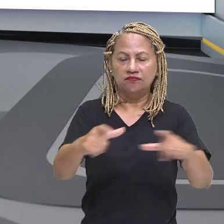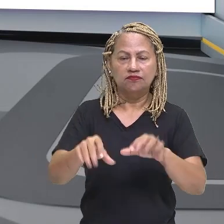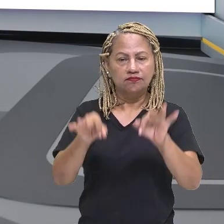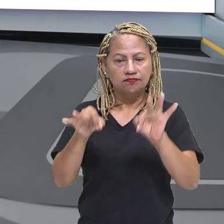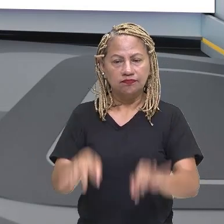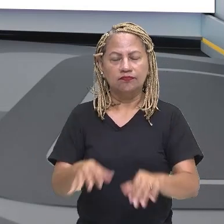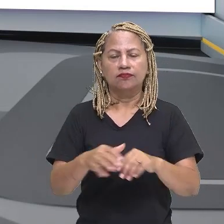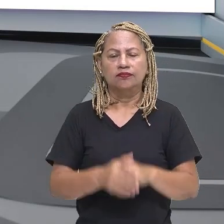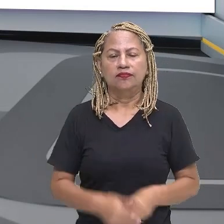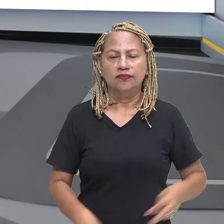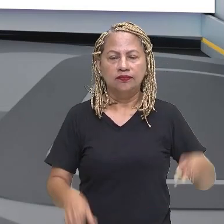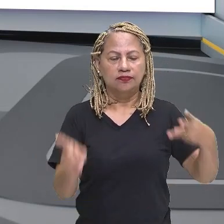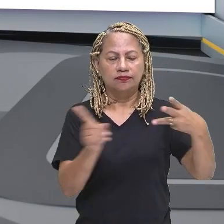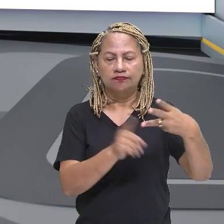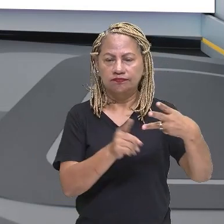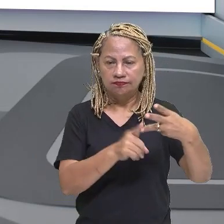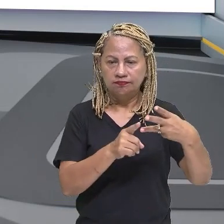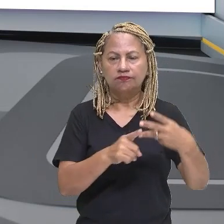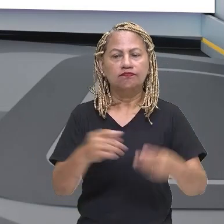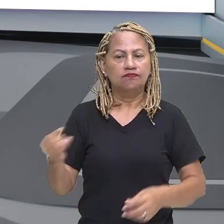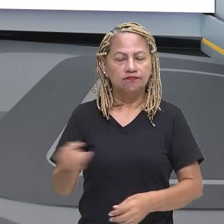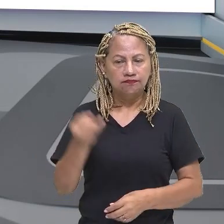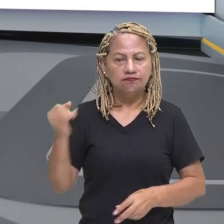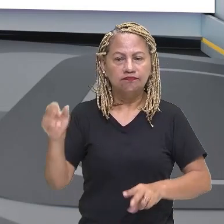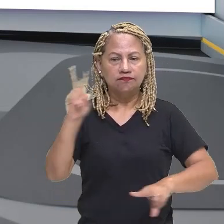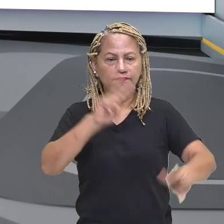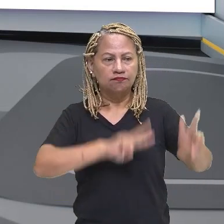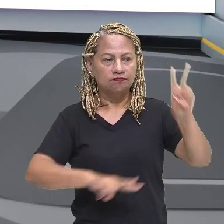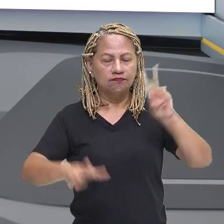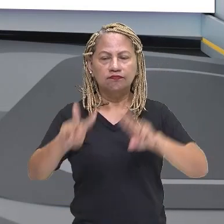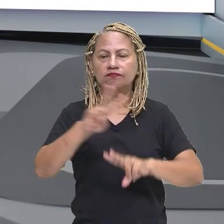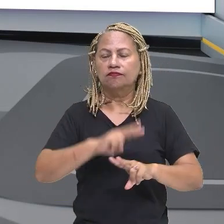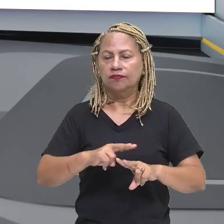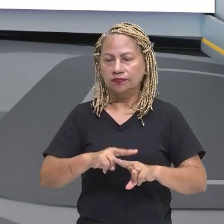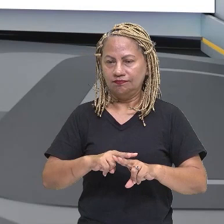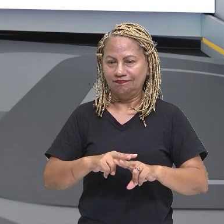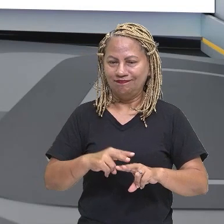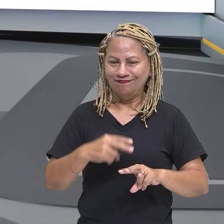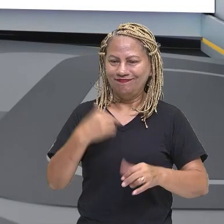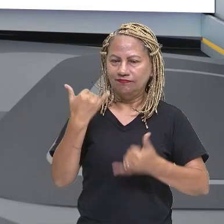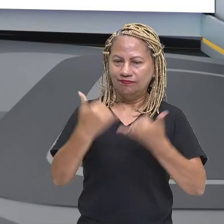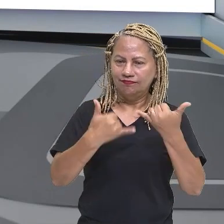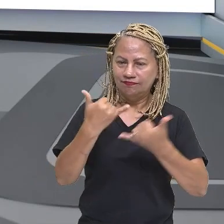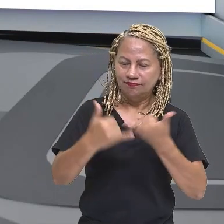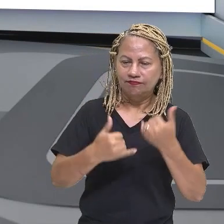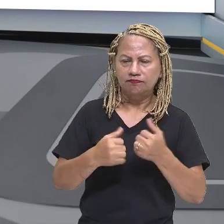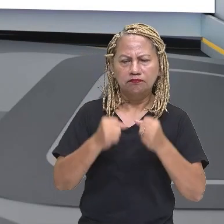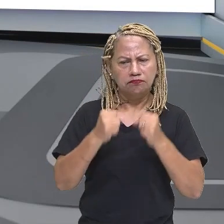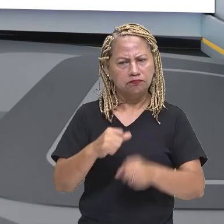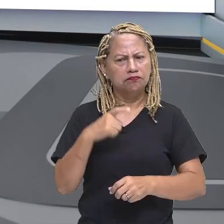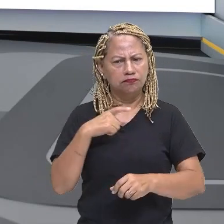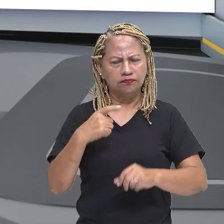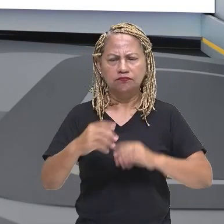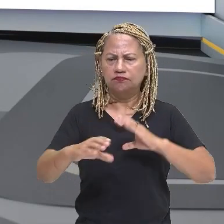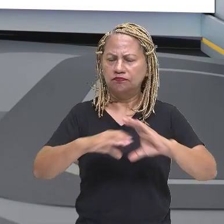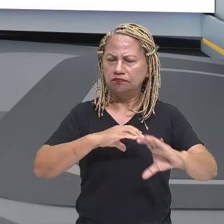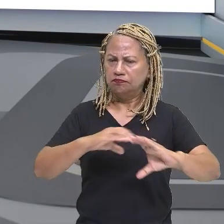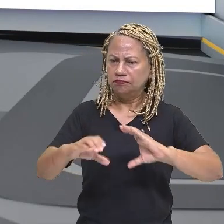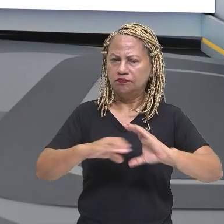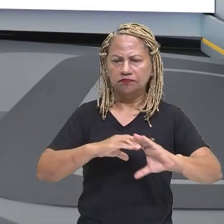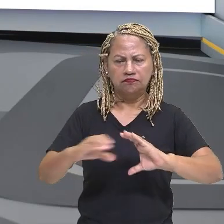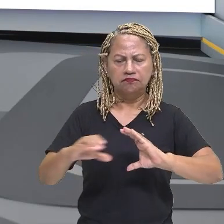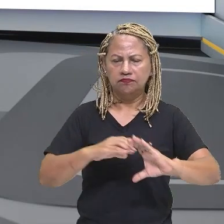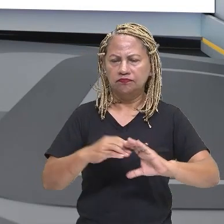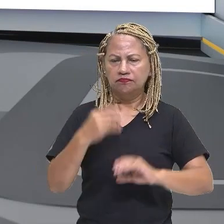os elementos visuais do jogo, que podem ter uma função comunicativa, tá? Vamos